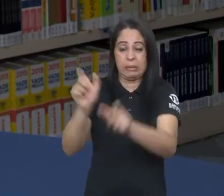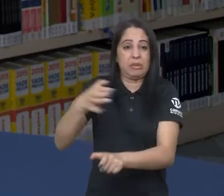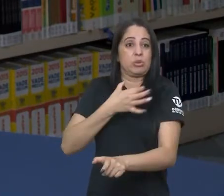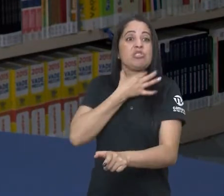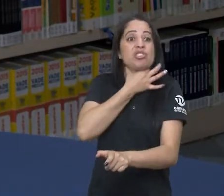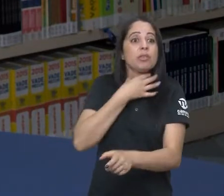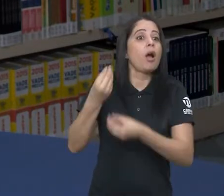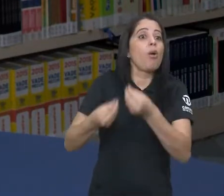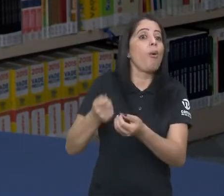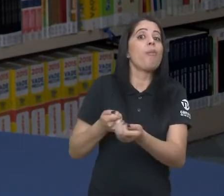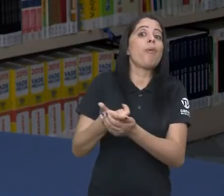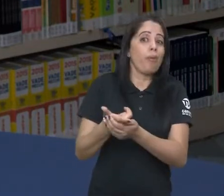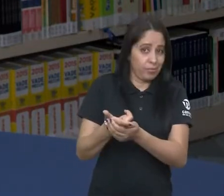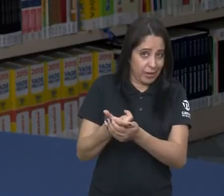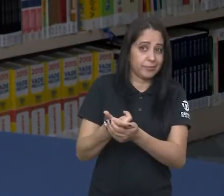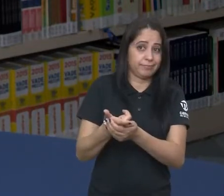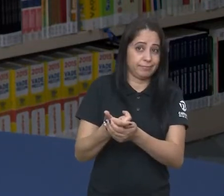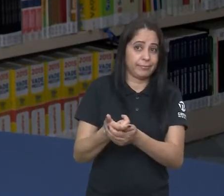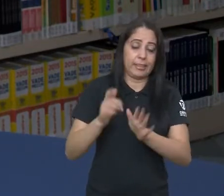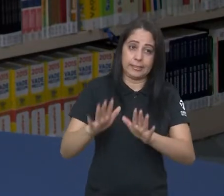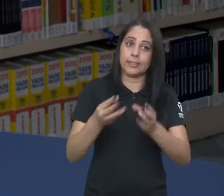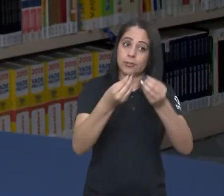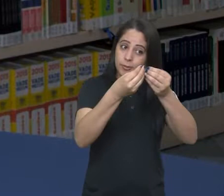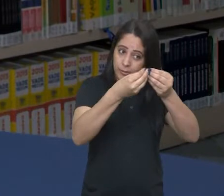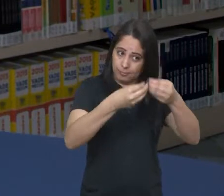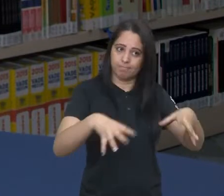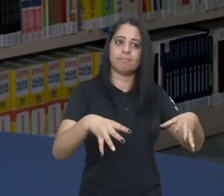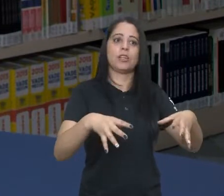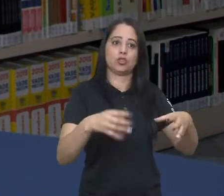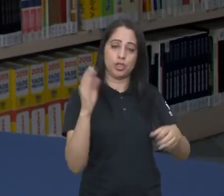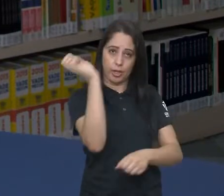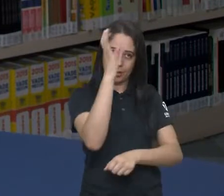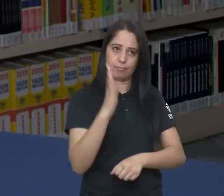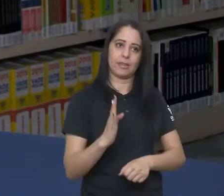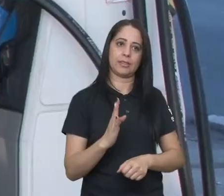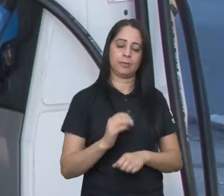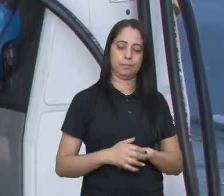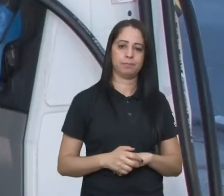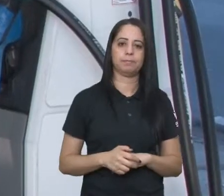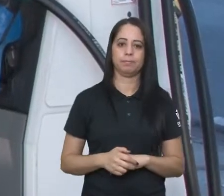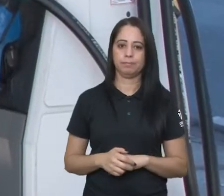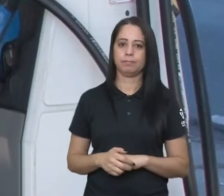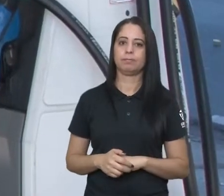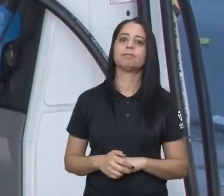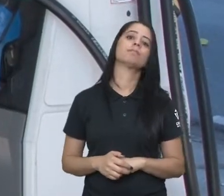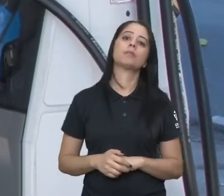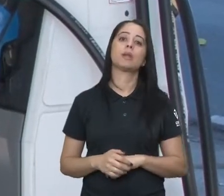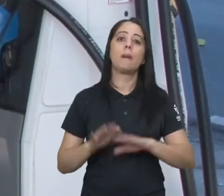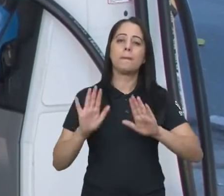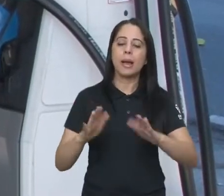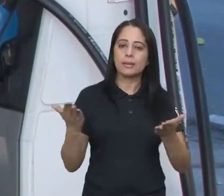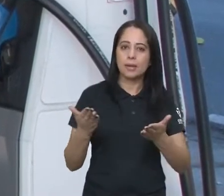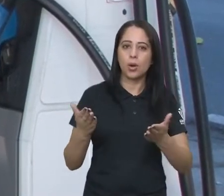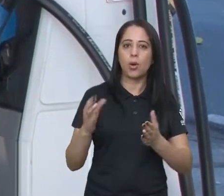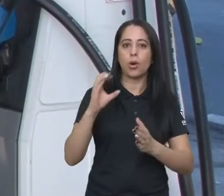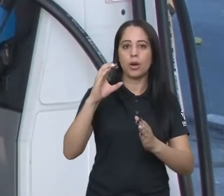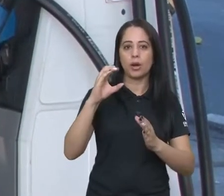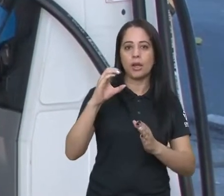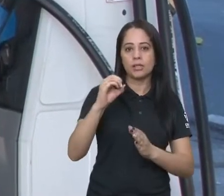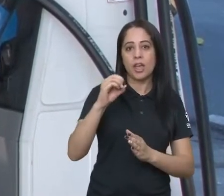isso prejudica ainda mais a situação do país. Mesmo com a deflação de